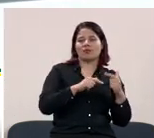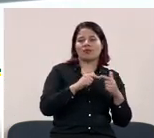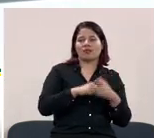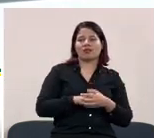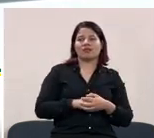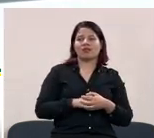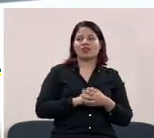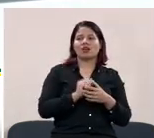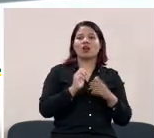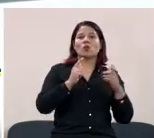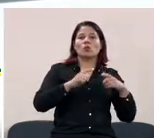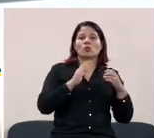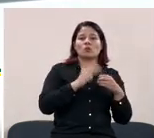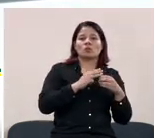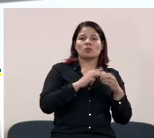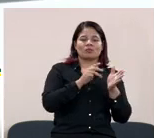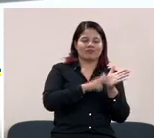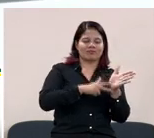Serra do Navio.